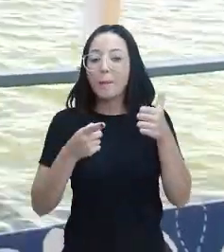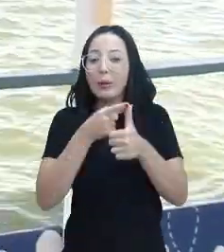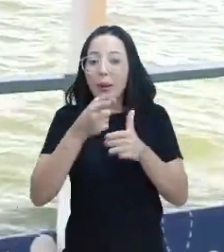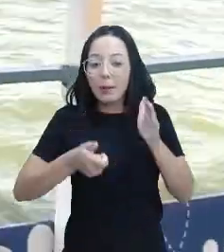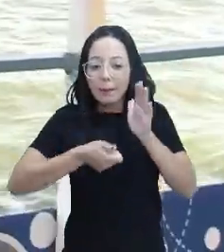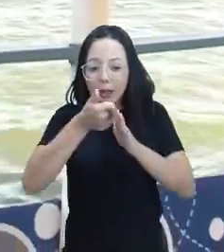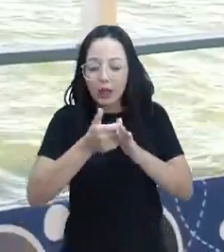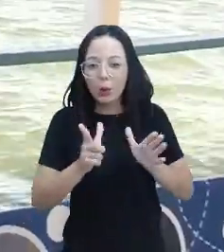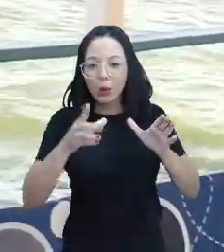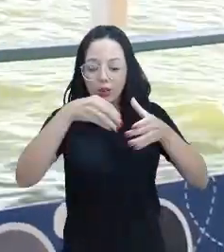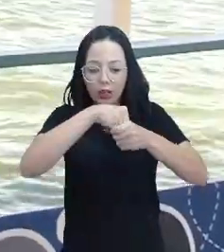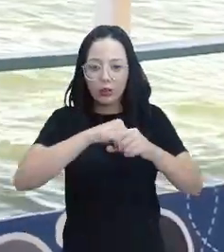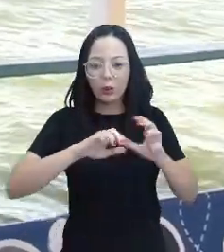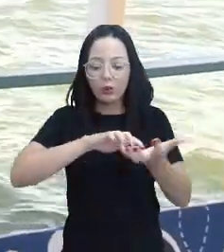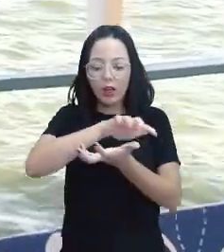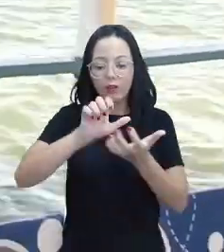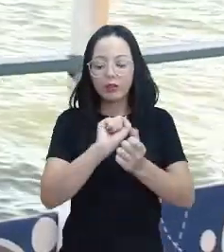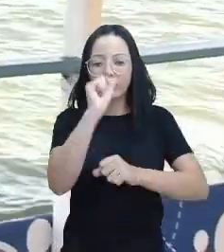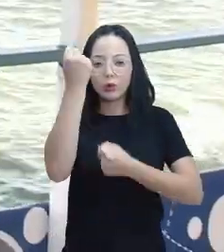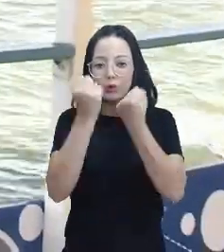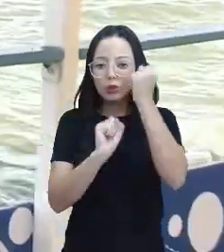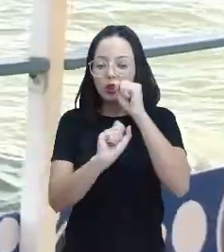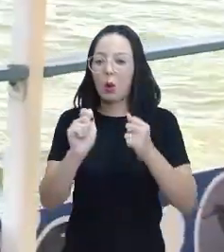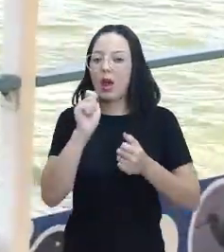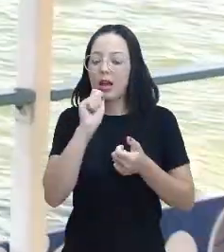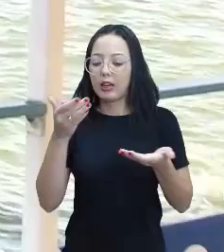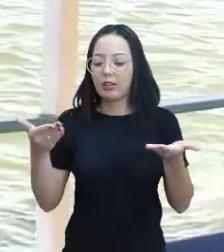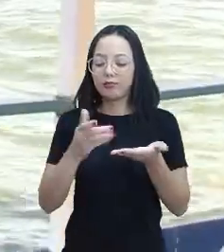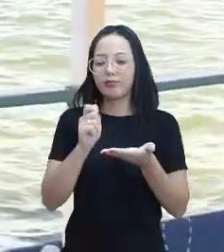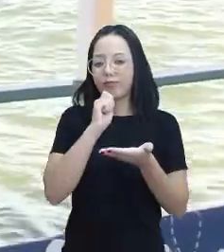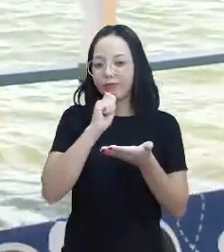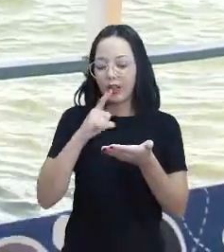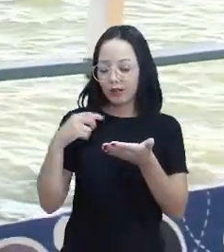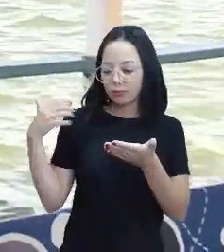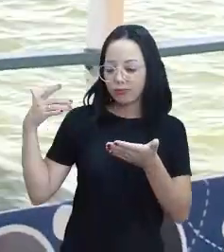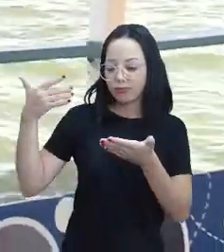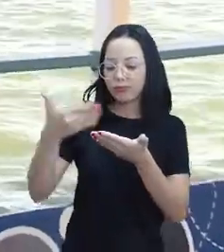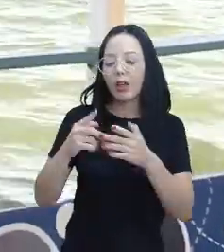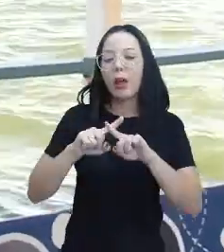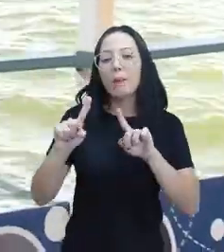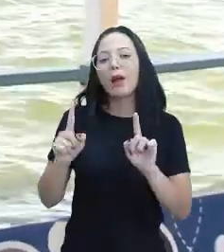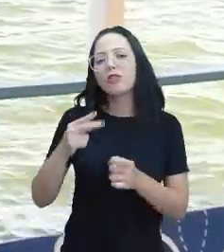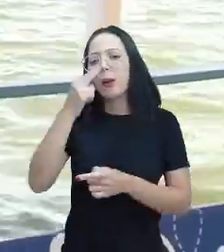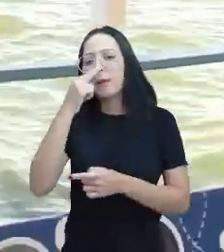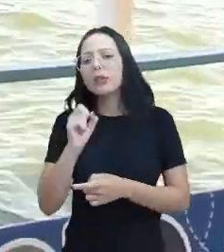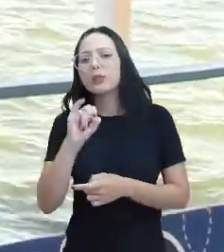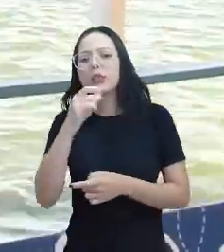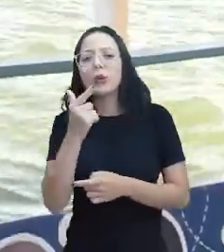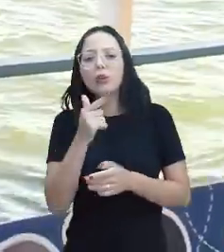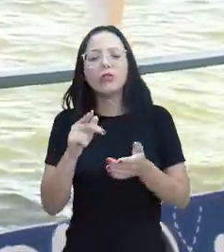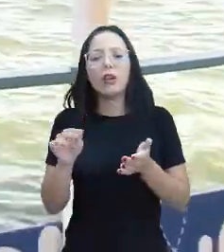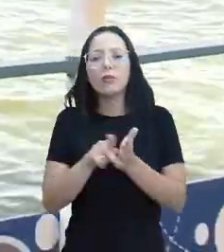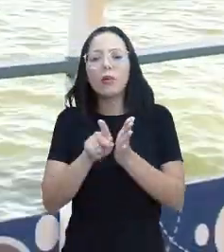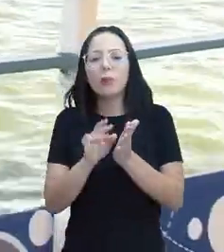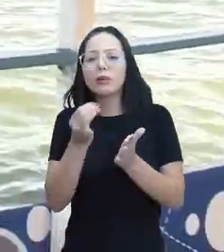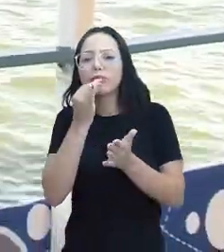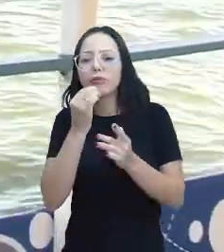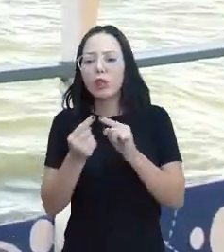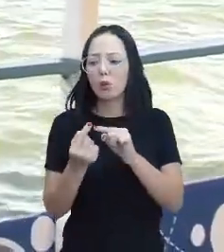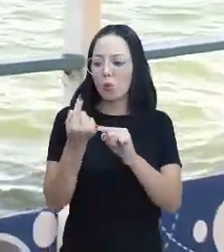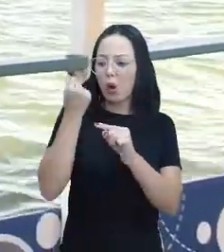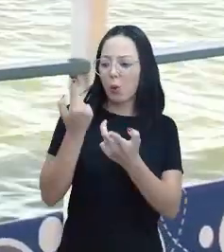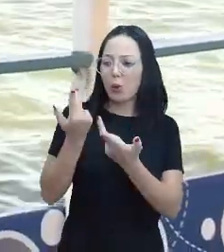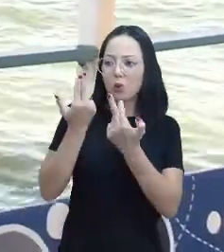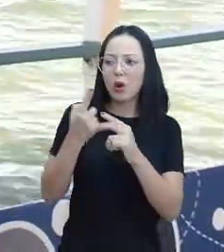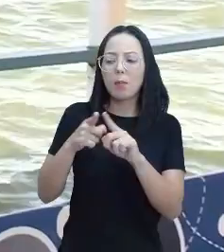foi gerado na Revolução Industrial, ele ainda sobrevive. E mesmo assim, se ele não tiver concretamente como era,